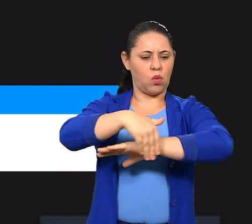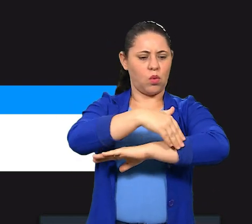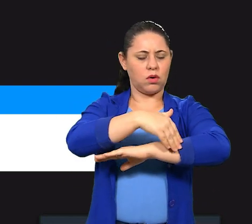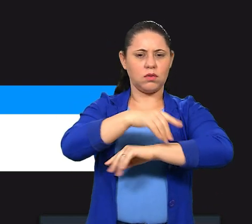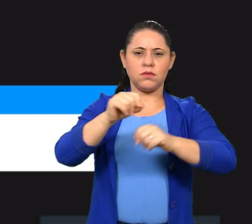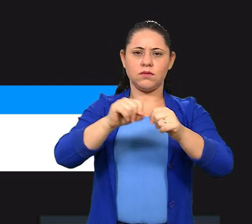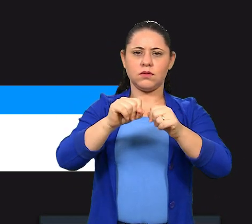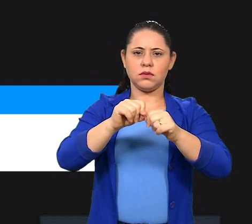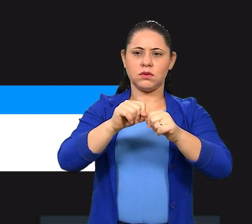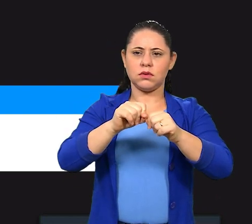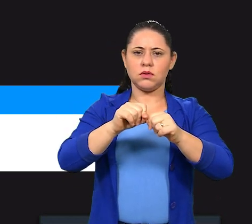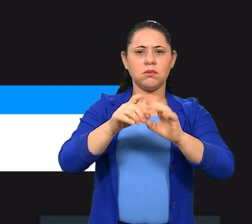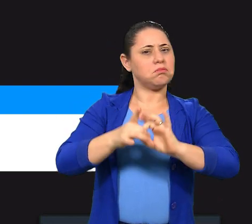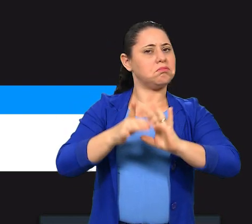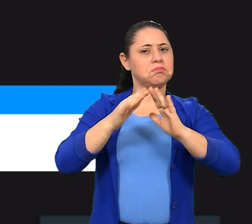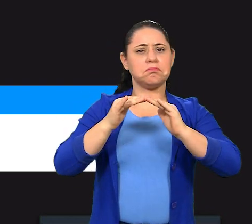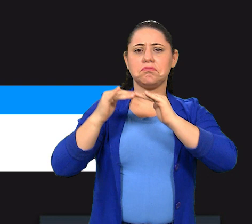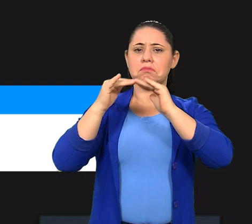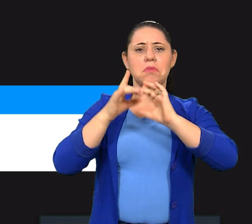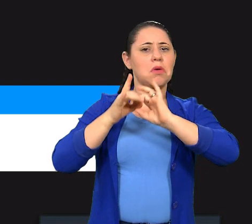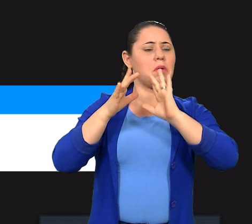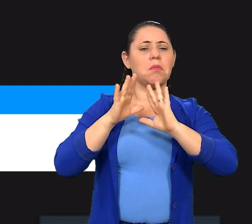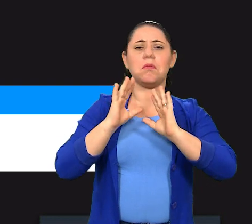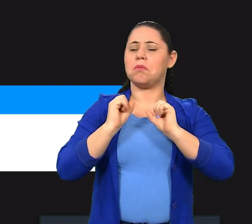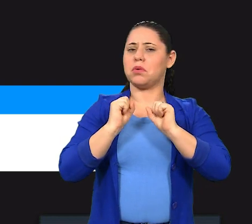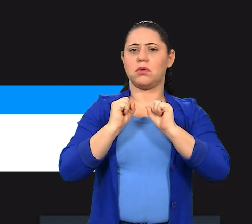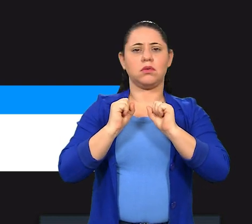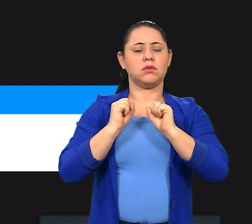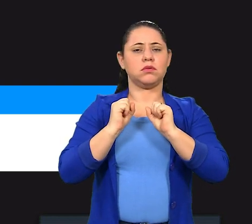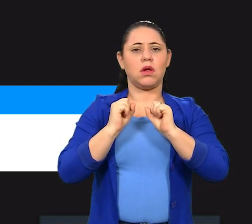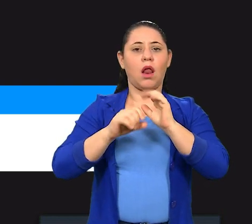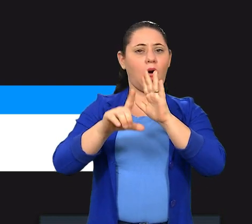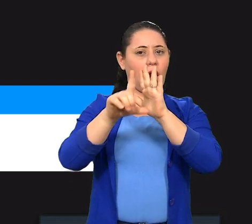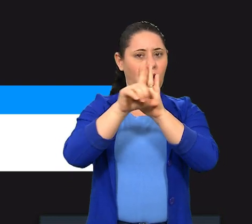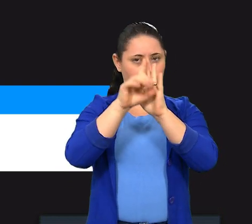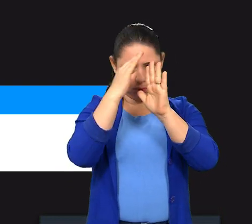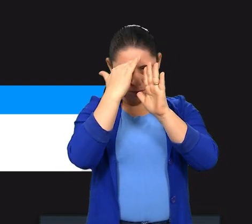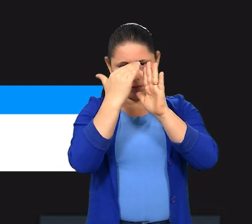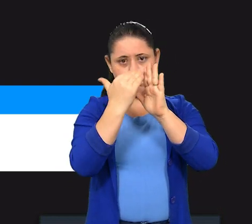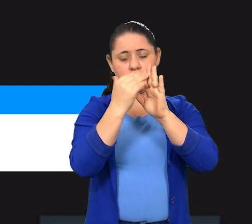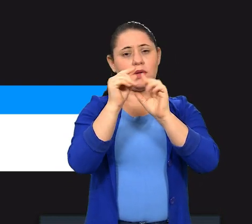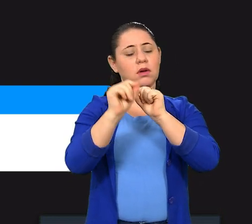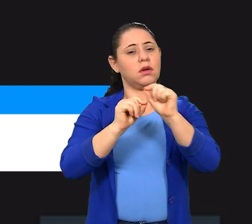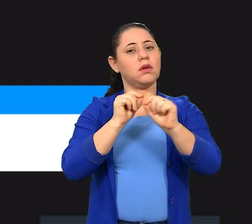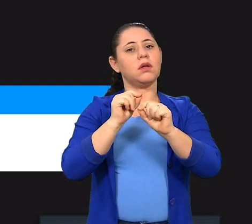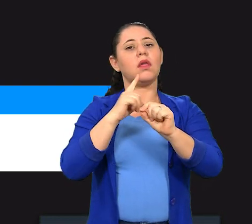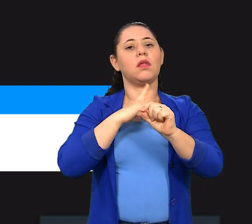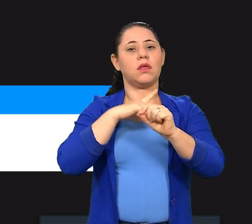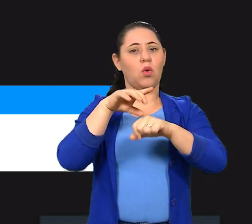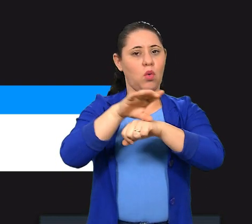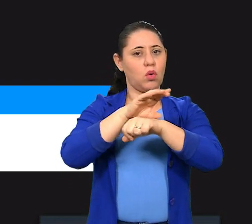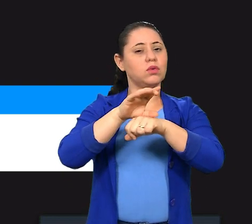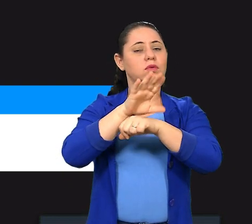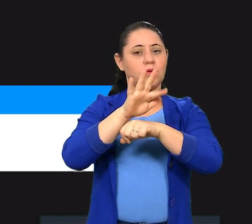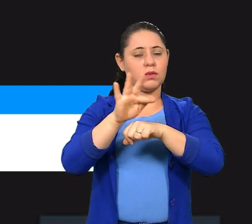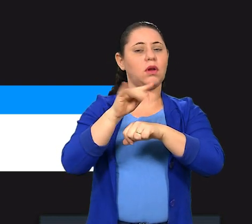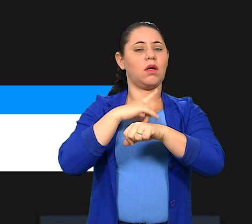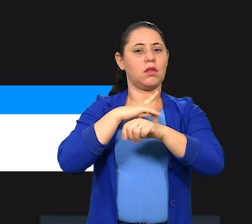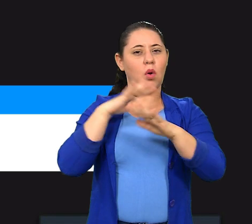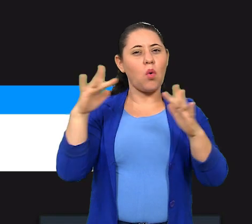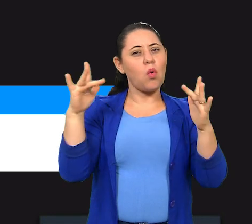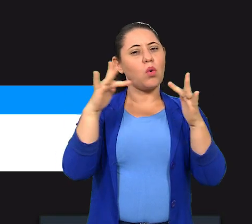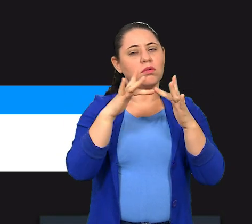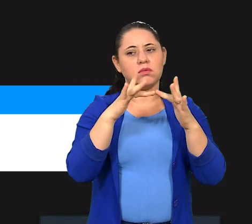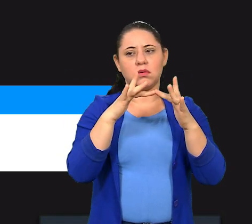e para defender as pessoas que estão na rua senhor presidente as pessoas que estão na rua tão fazendo aquilo que